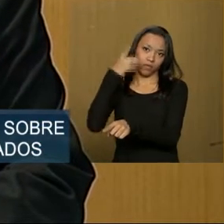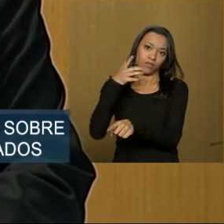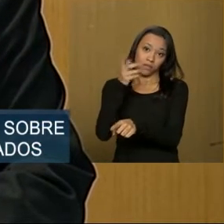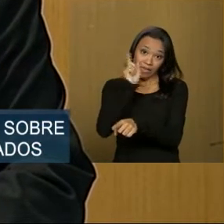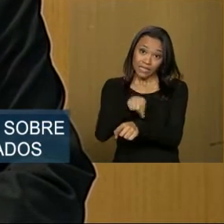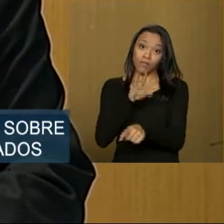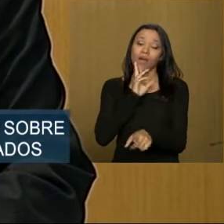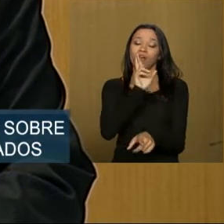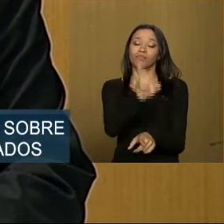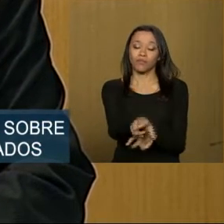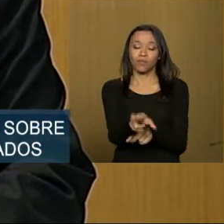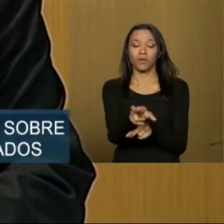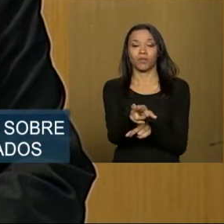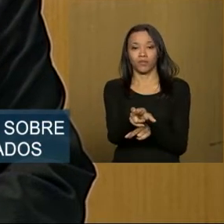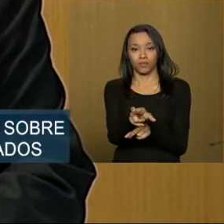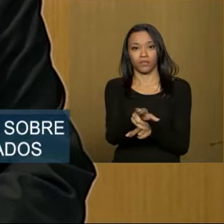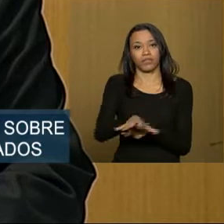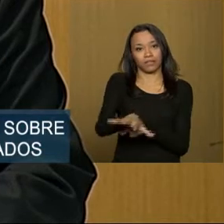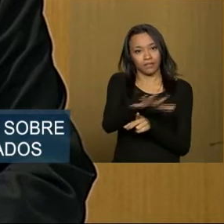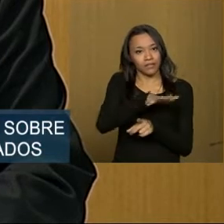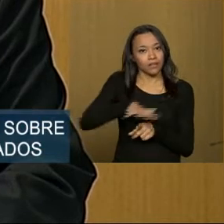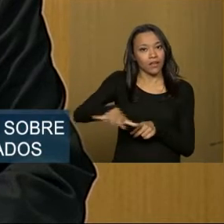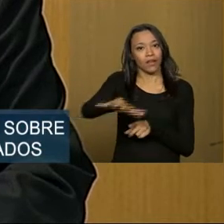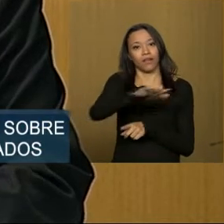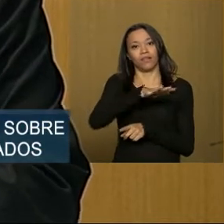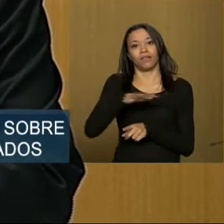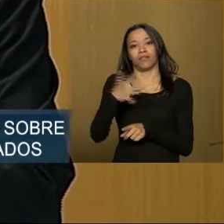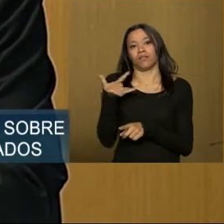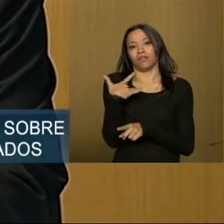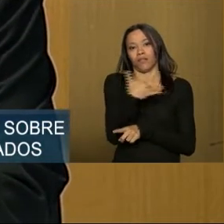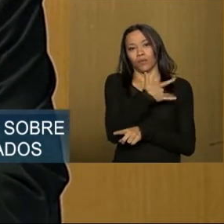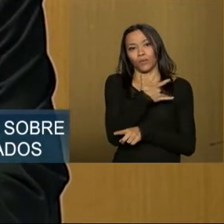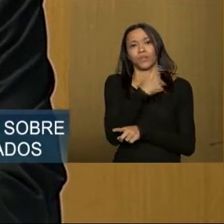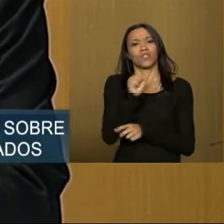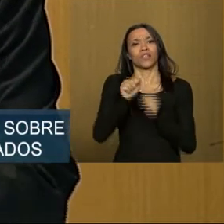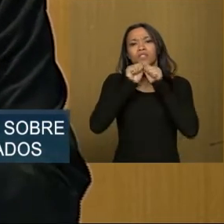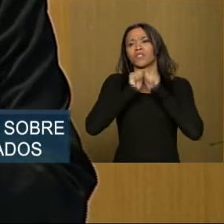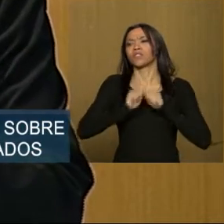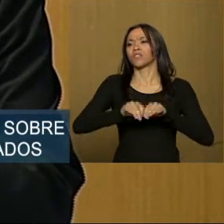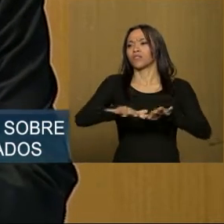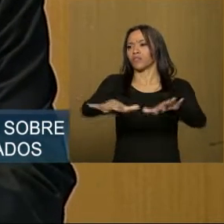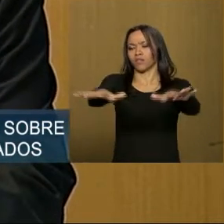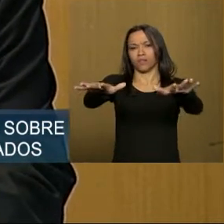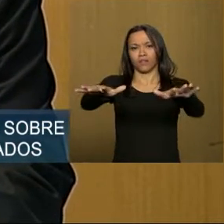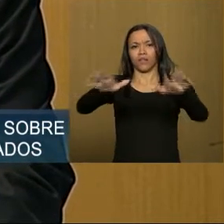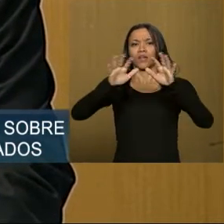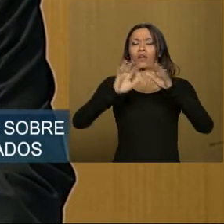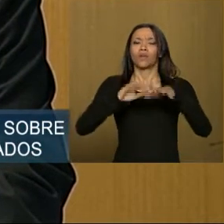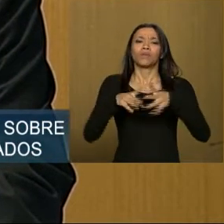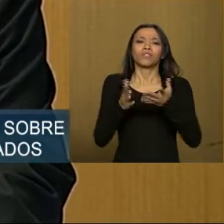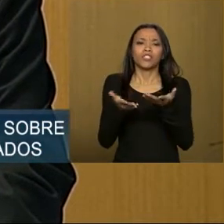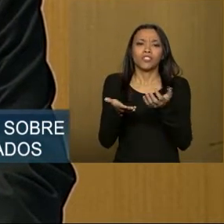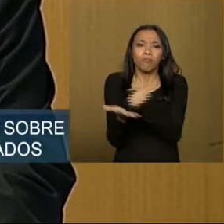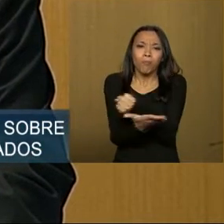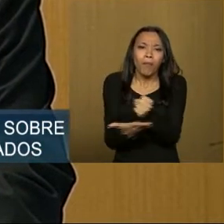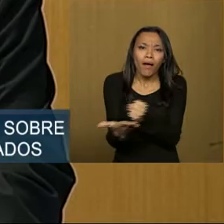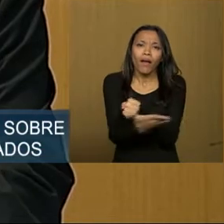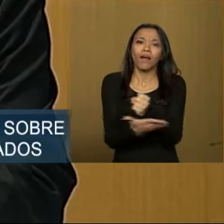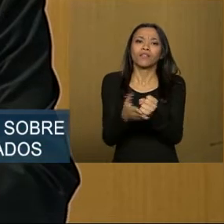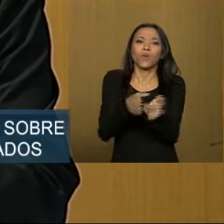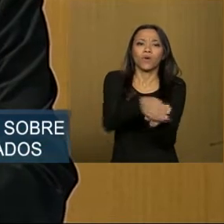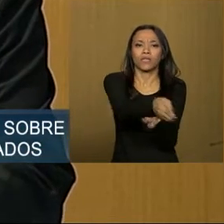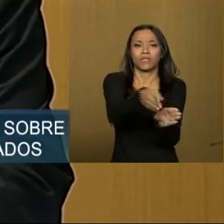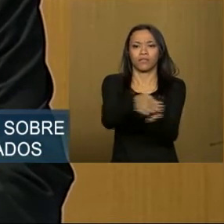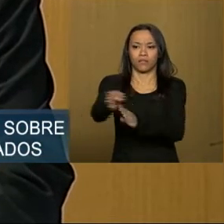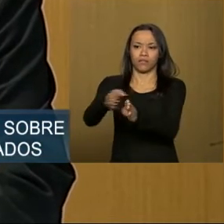o resultado do setor saúde, né, no sentido da expansão da atenção básica, qualificação da resposta da